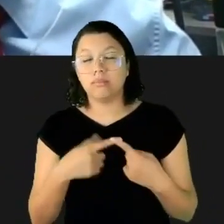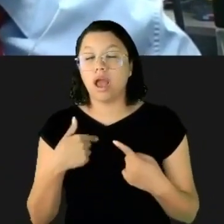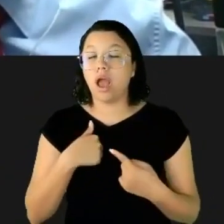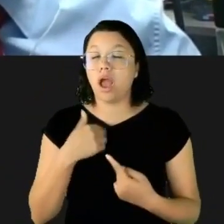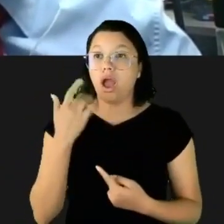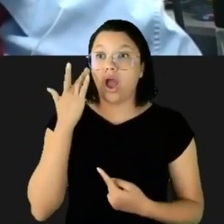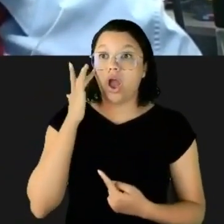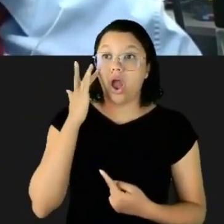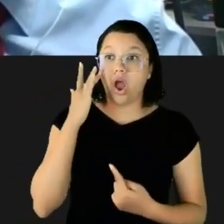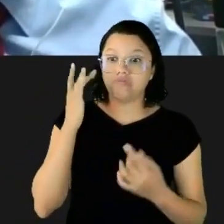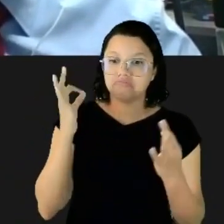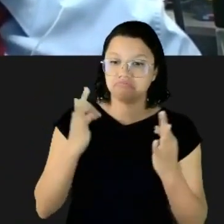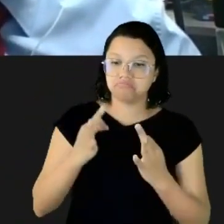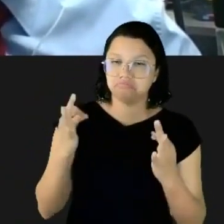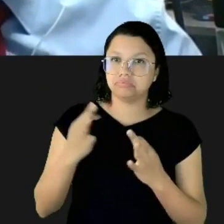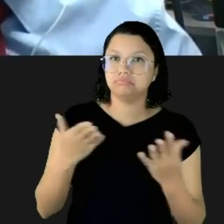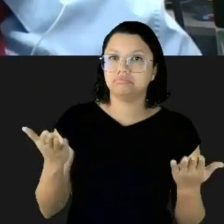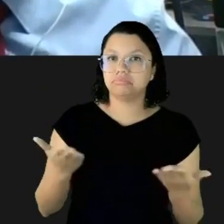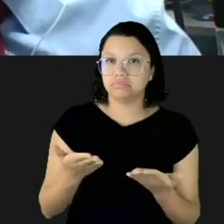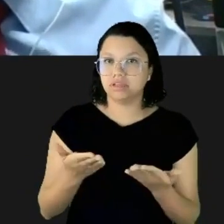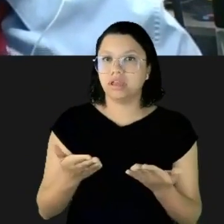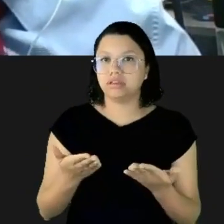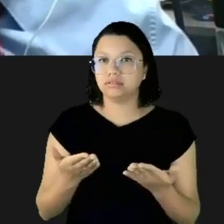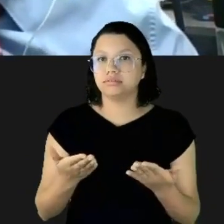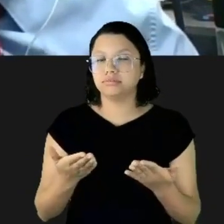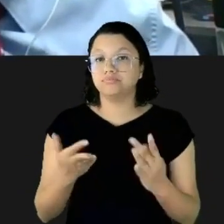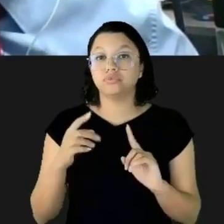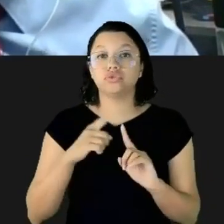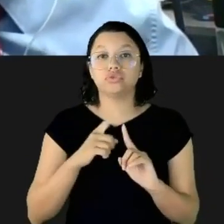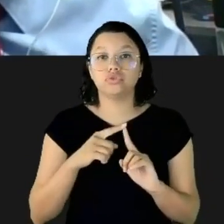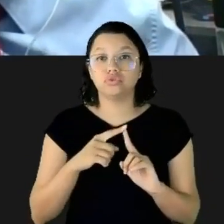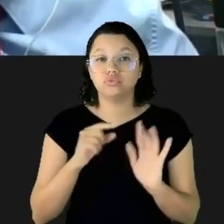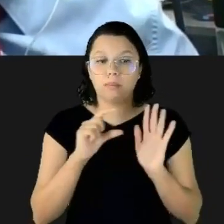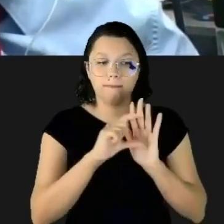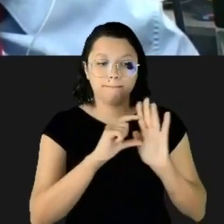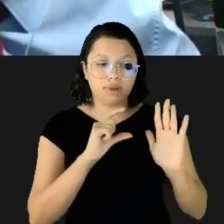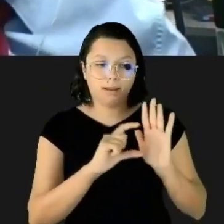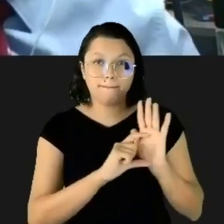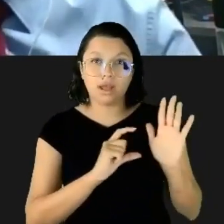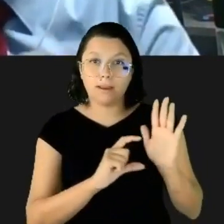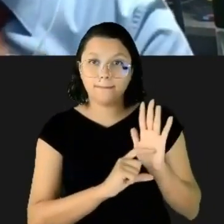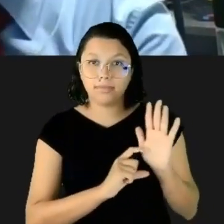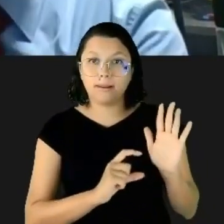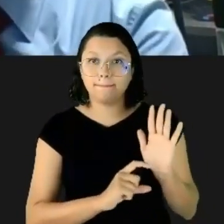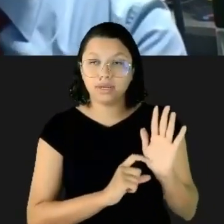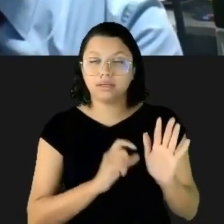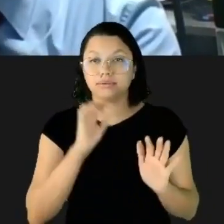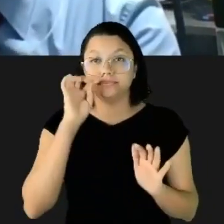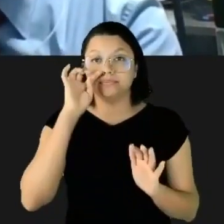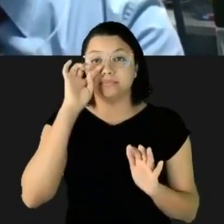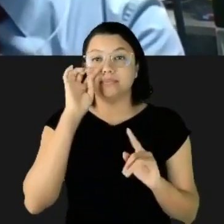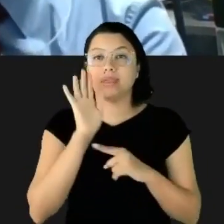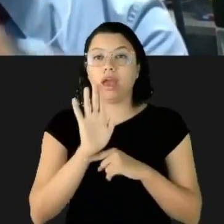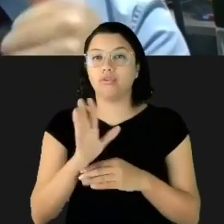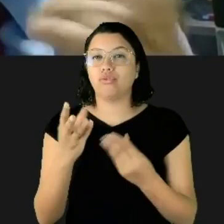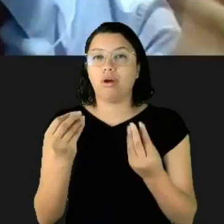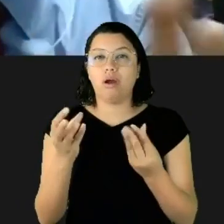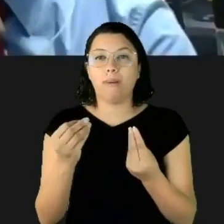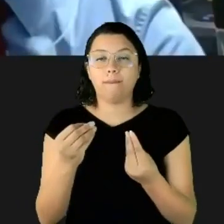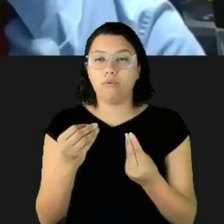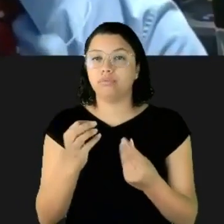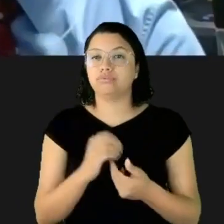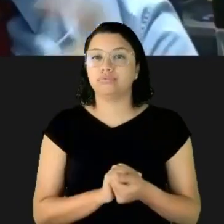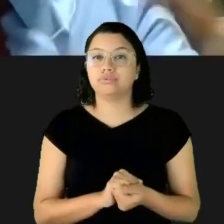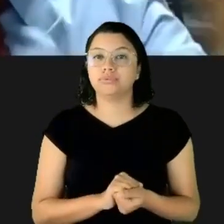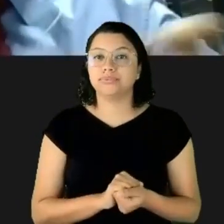fantástico essa parte de modelos de parágrafos eu chamo que é modelo dentro de modelo que ajudam